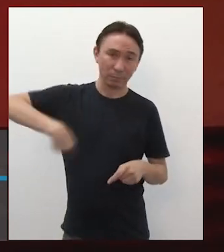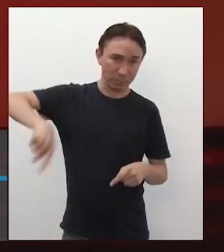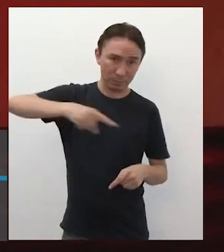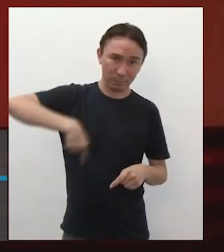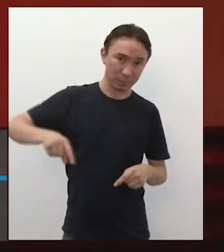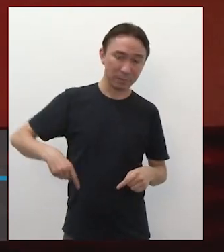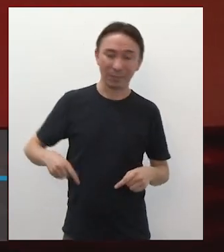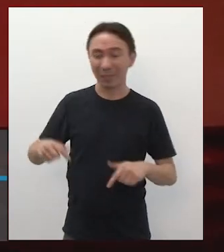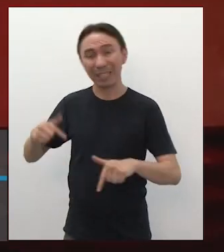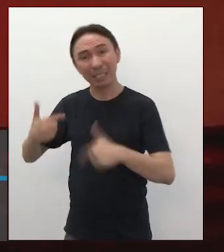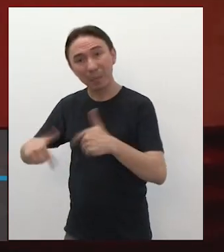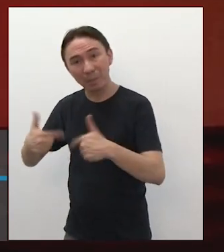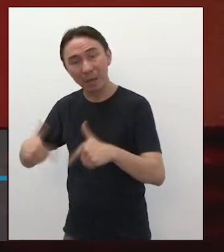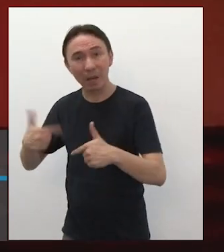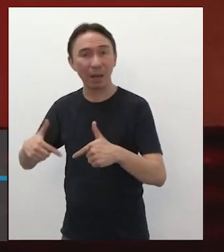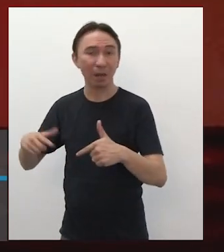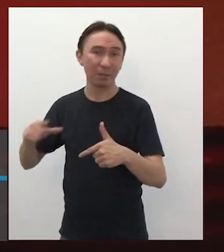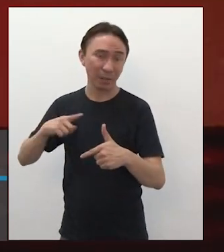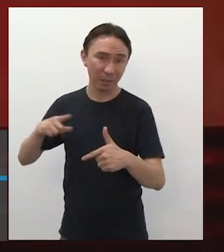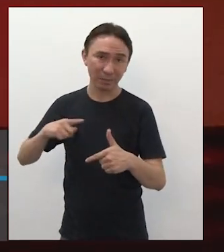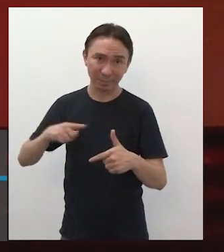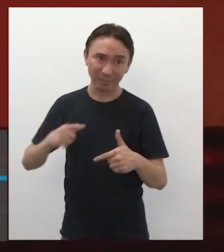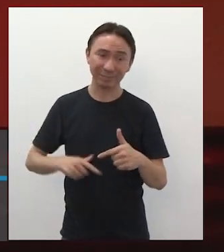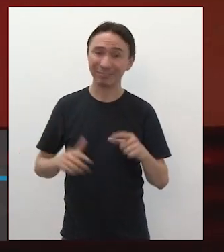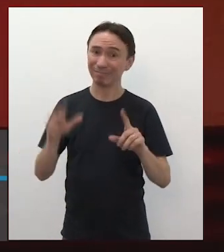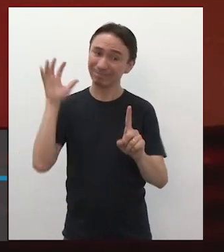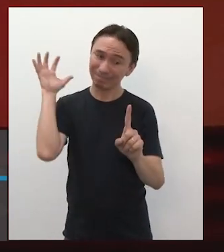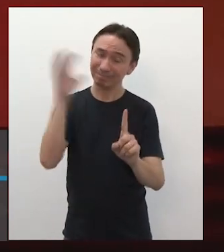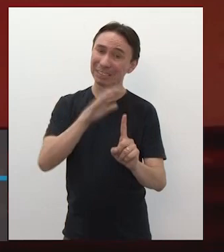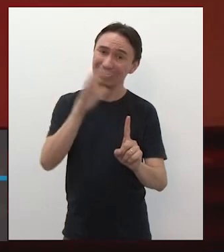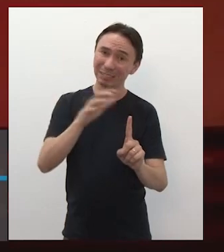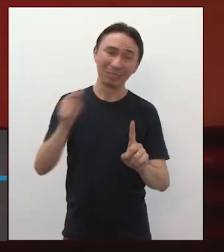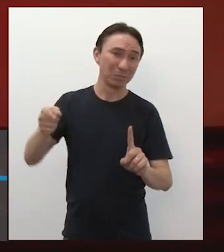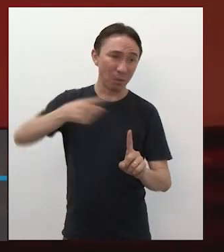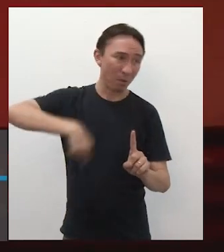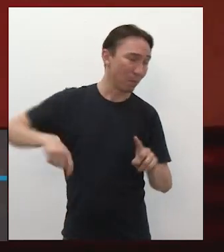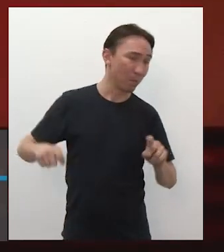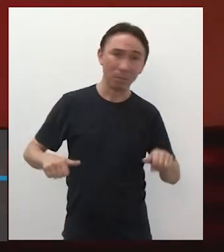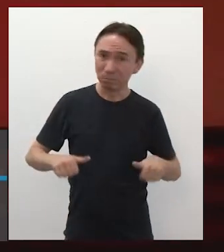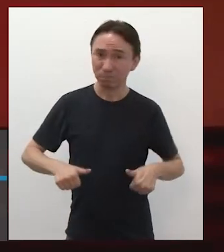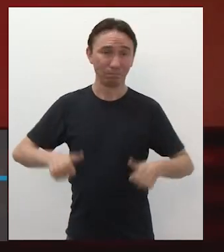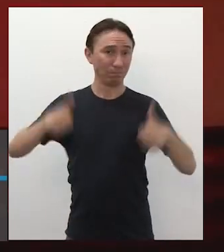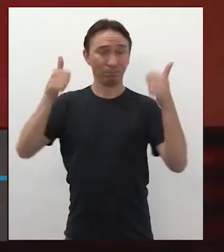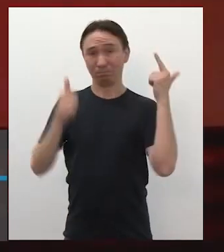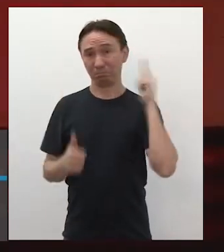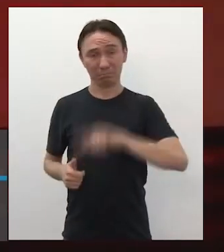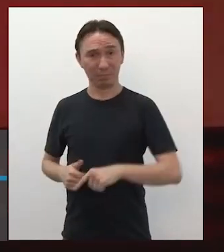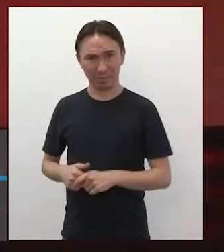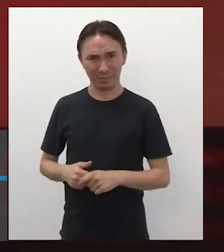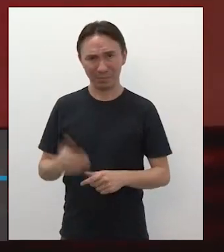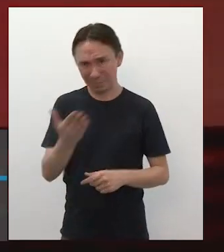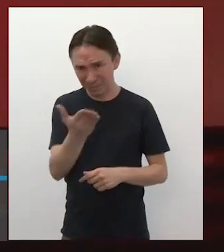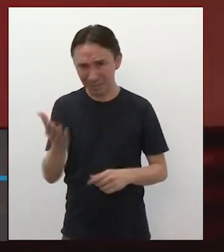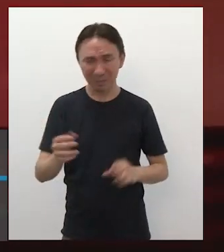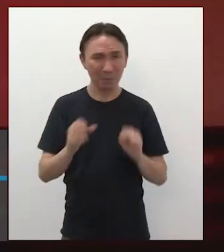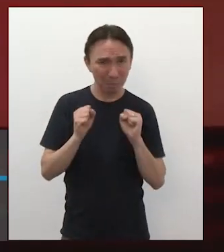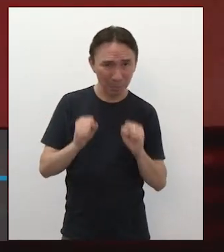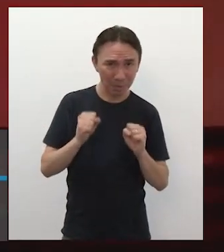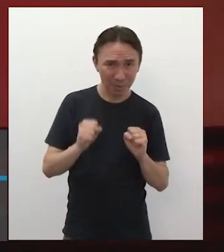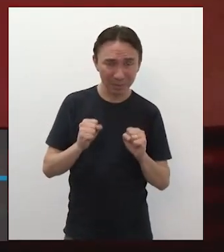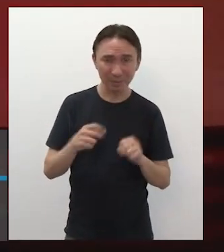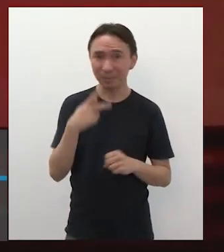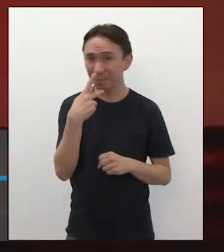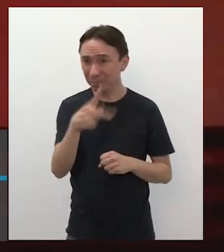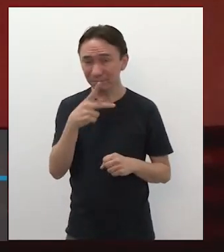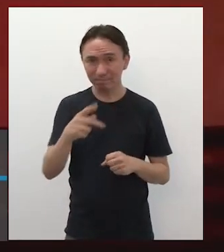um desejo de sermos mais assertivos aí. Então, se você pudesse direcionar a sua fala e